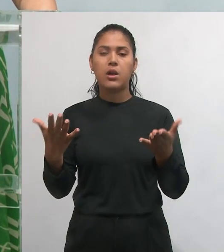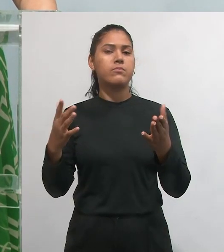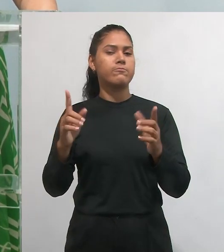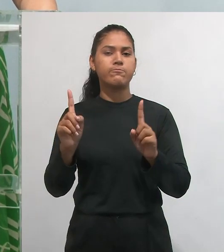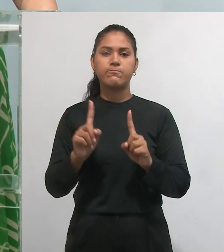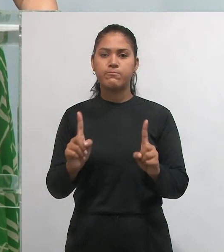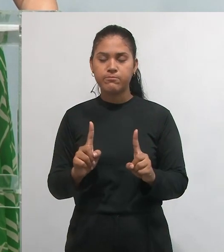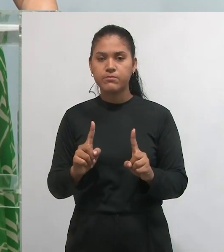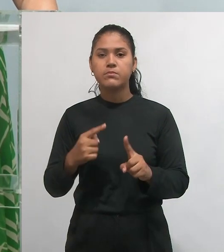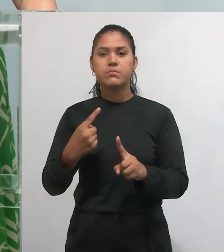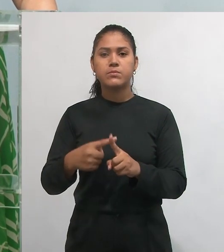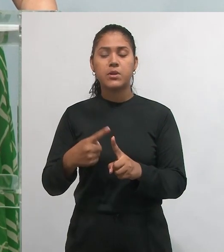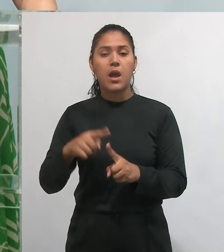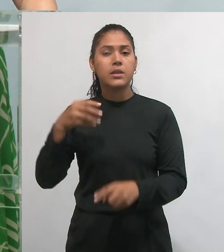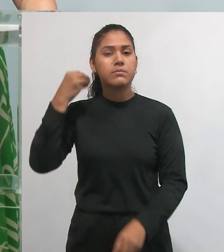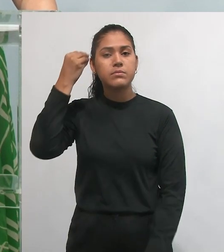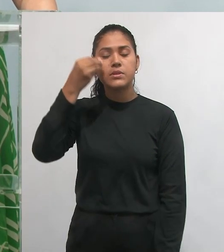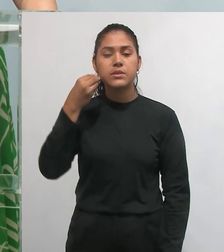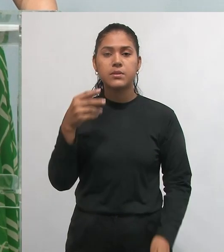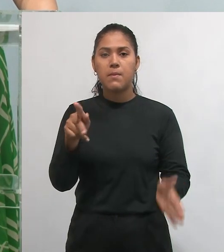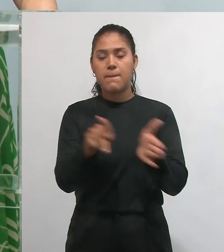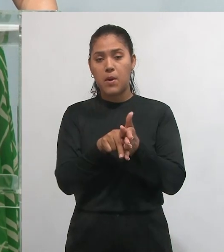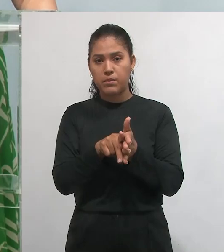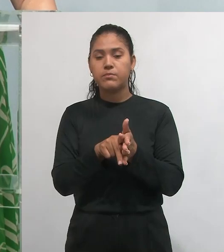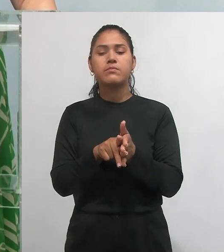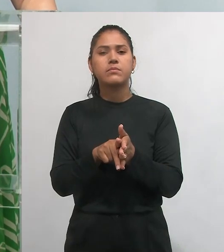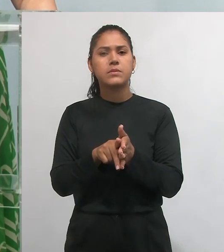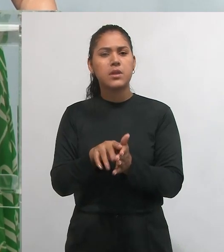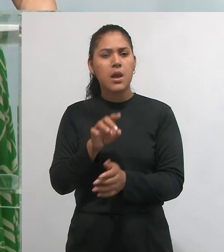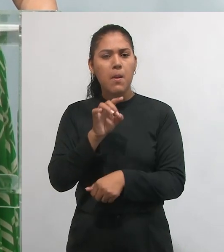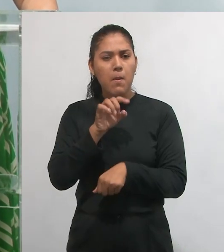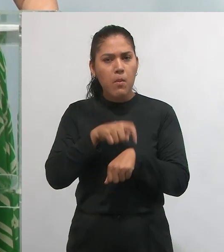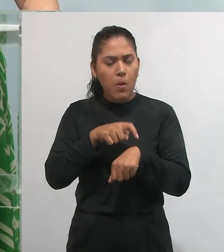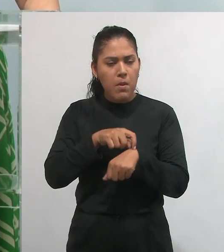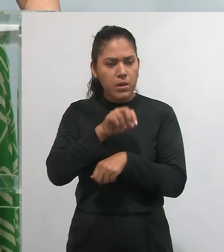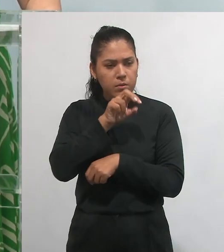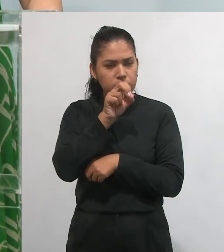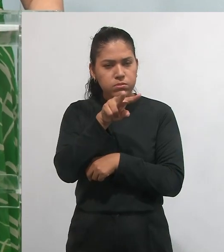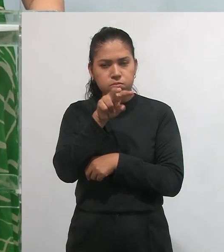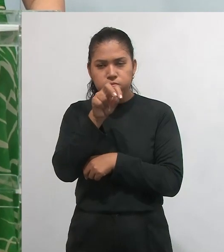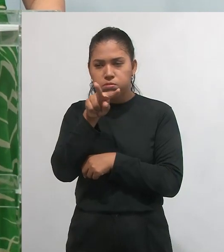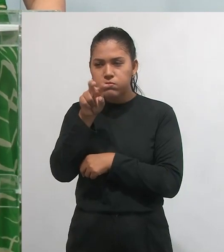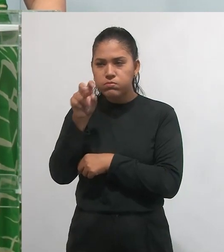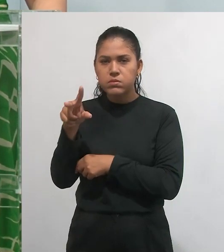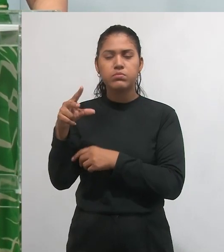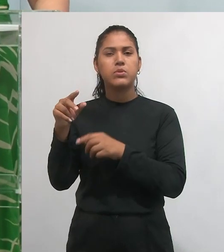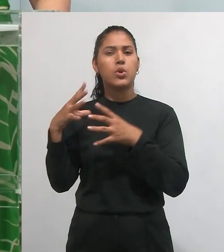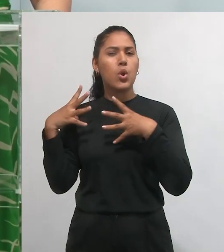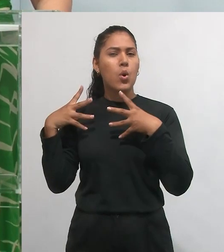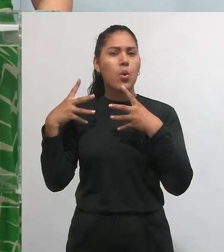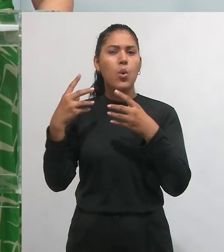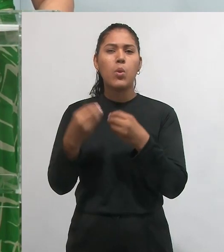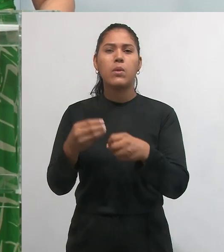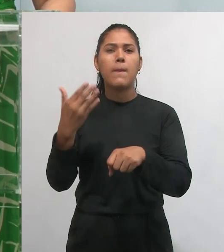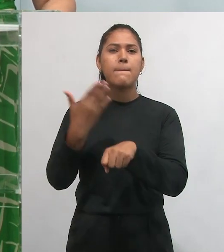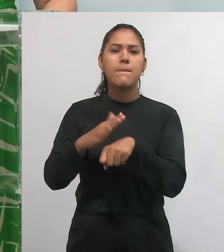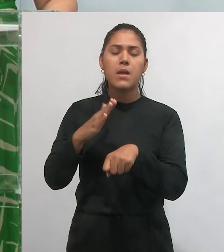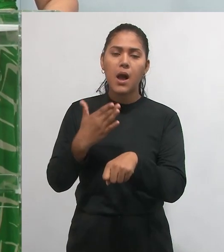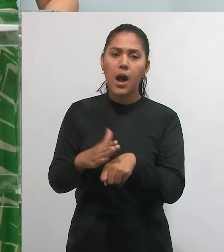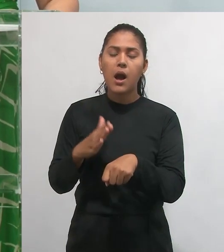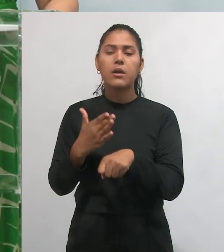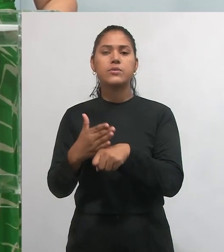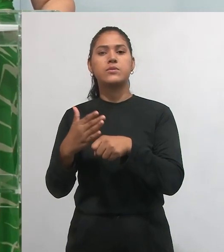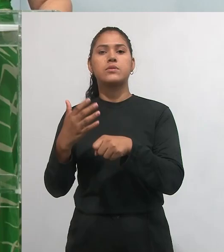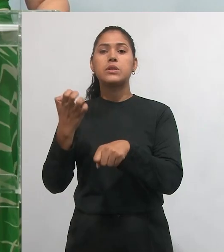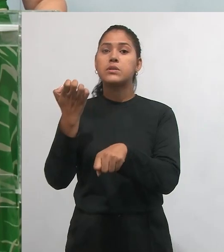você está tendo enquanto experiência. Então, cada ação observada, cada atividade desenvolvida